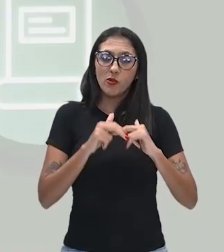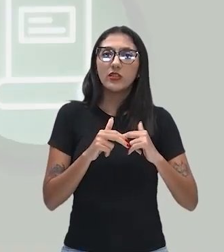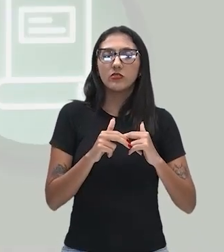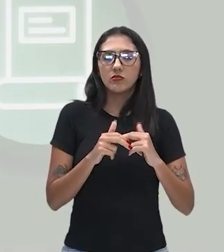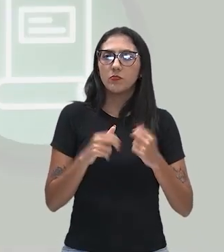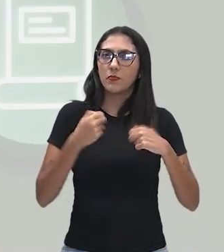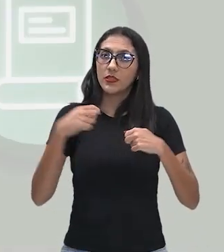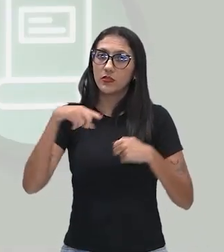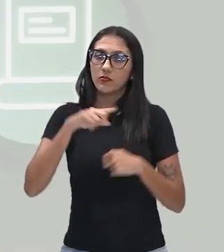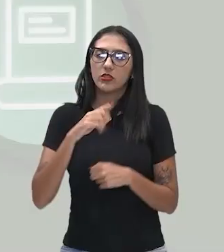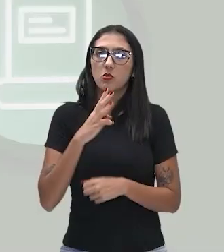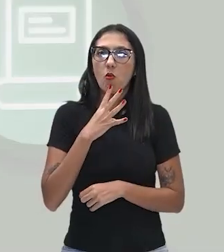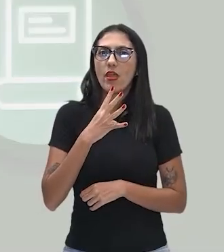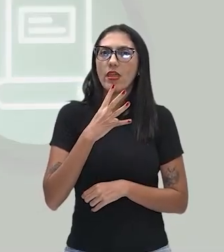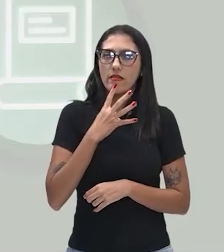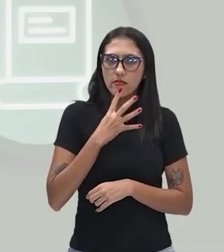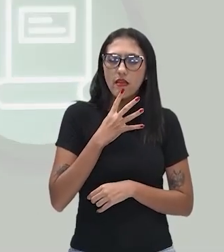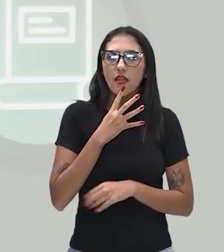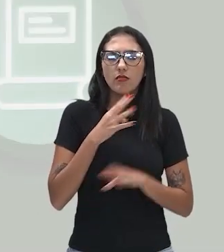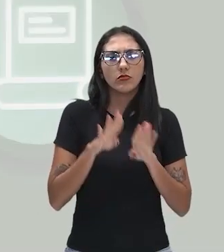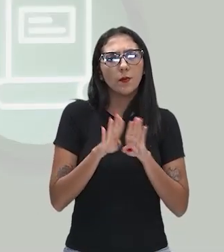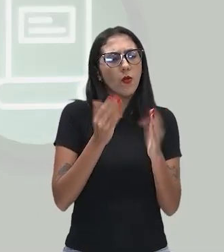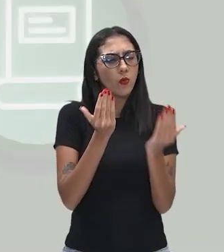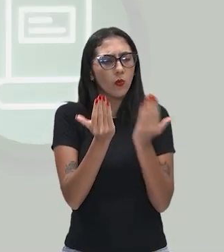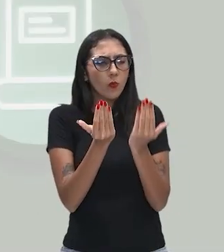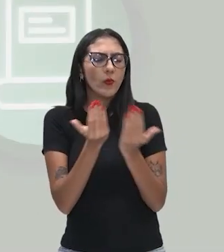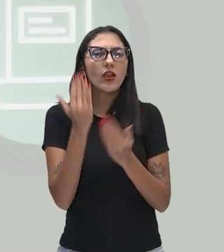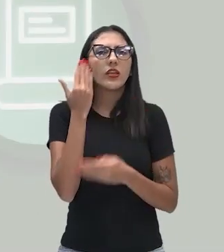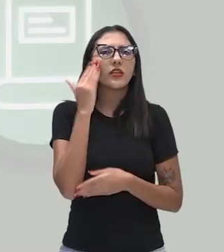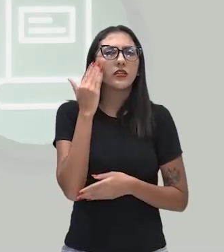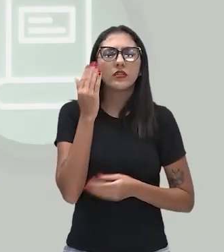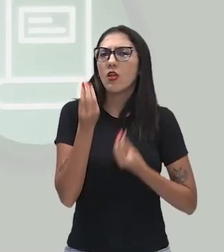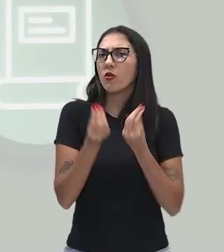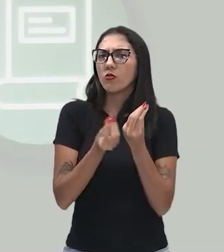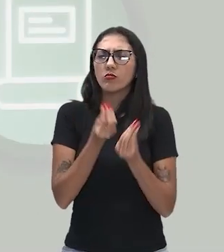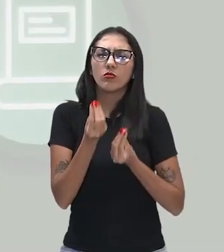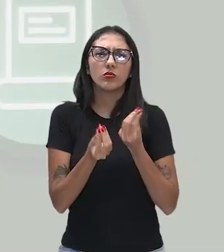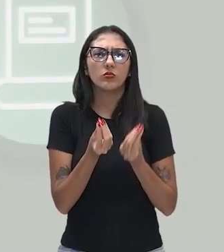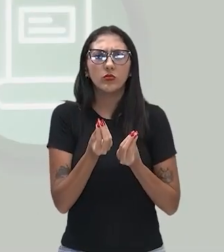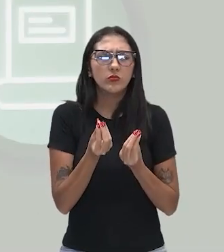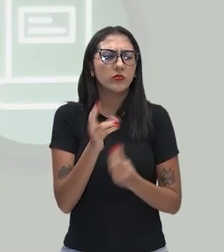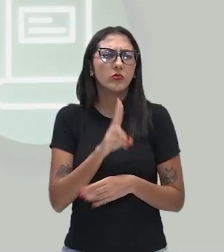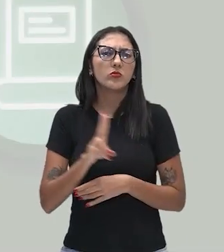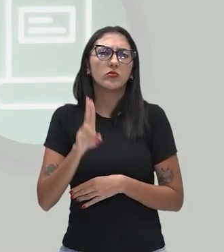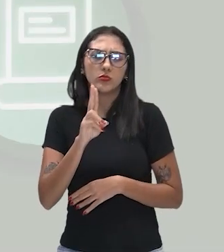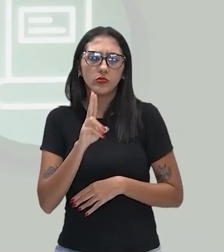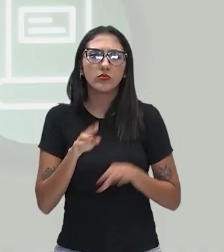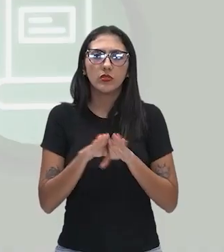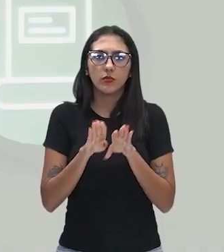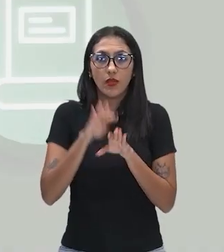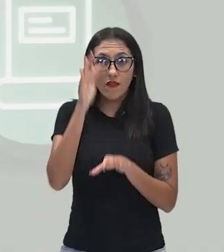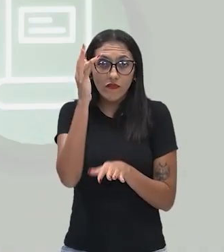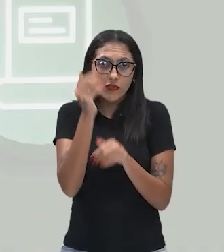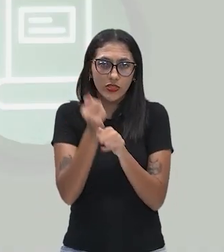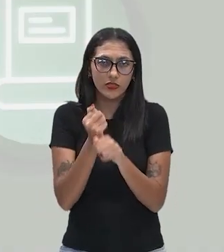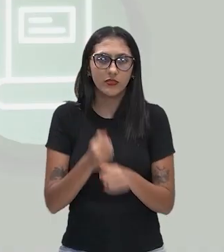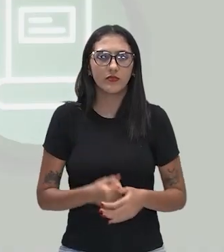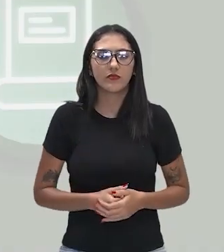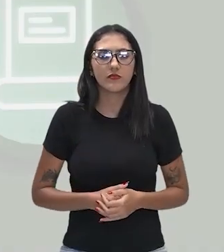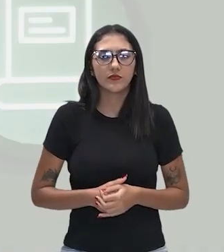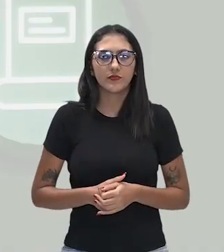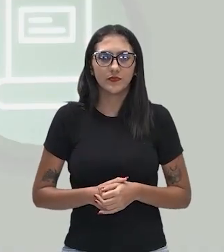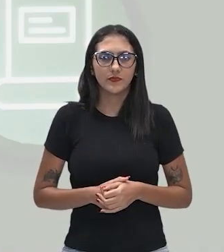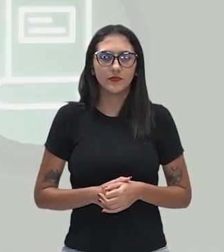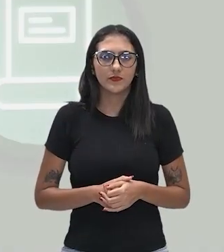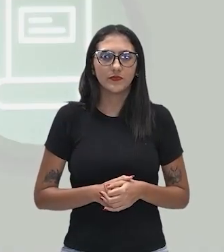e consiga entender como é que funciona a radiação, como é que funciona a física nuclear. Mas,